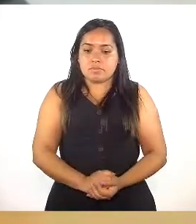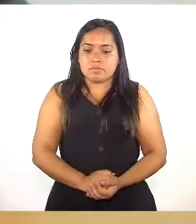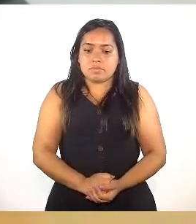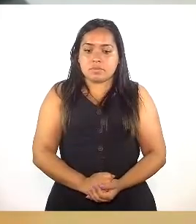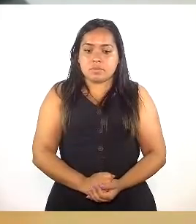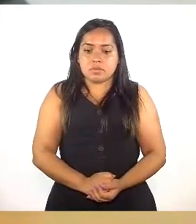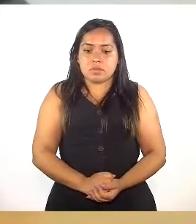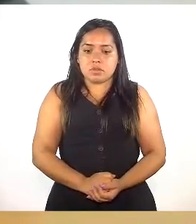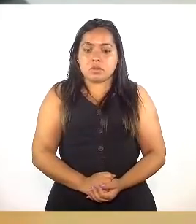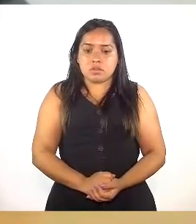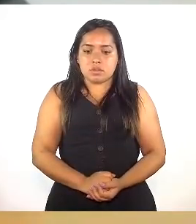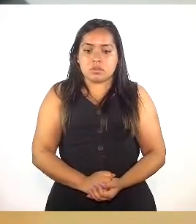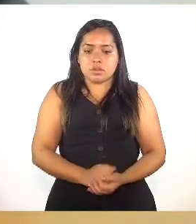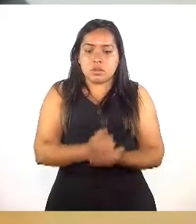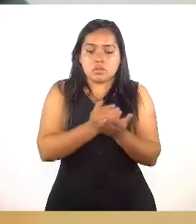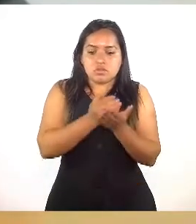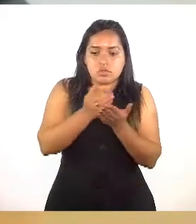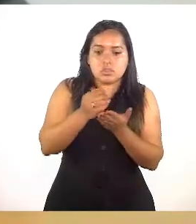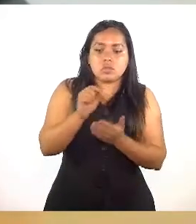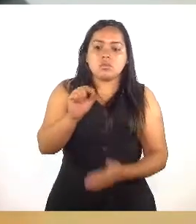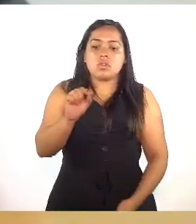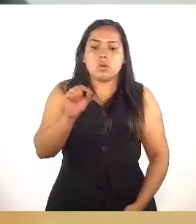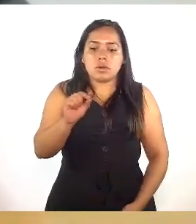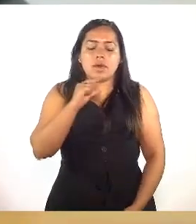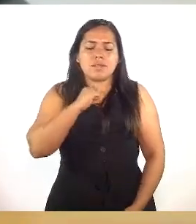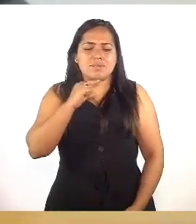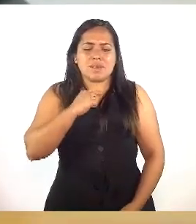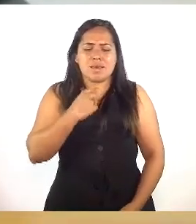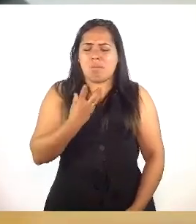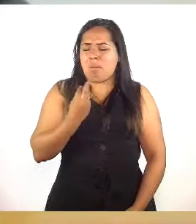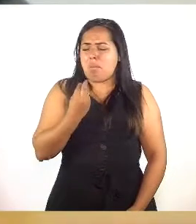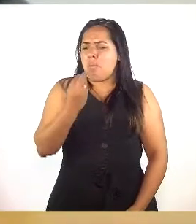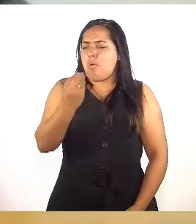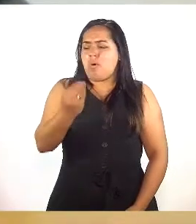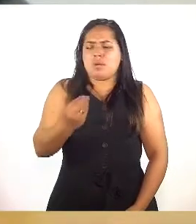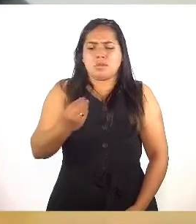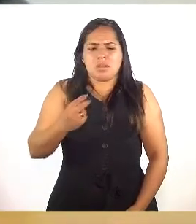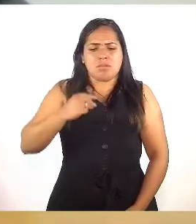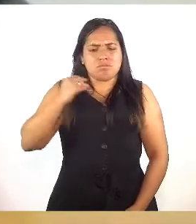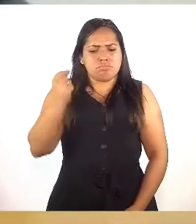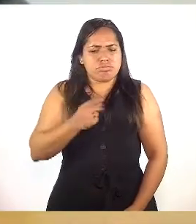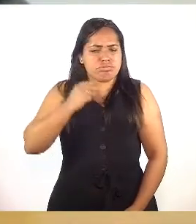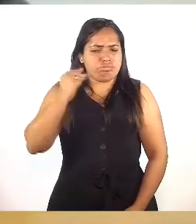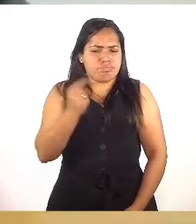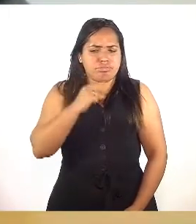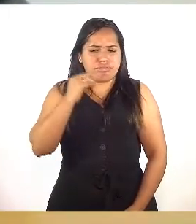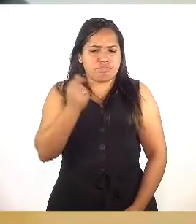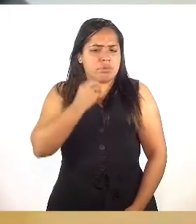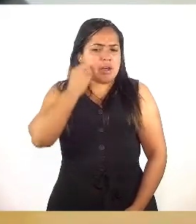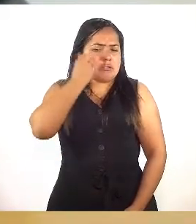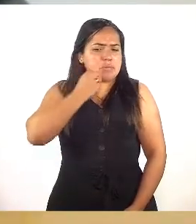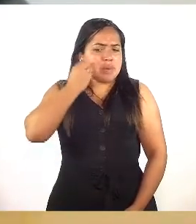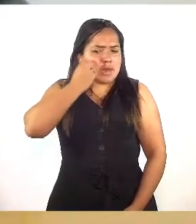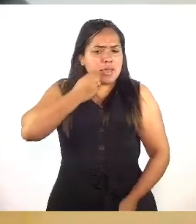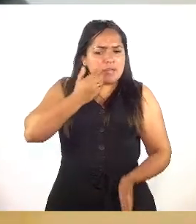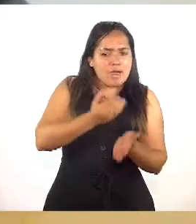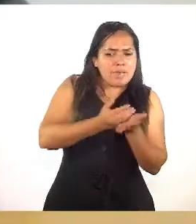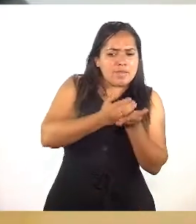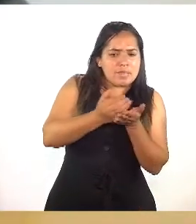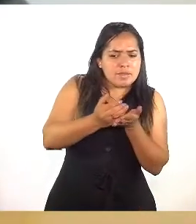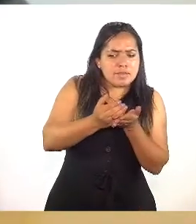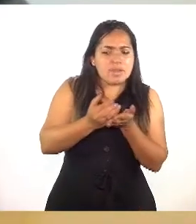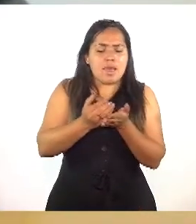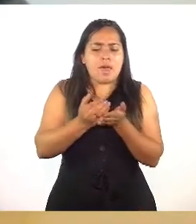De início, falo que eu tenho uma vasta experiência profissional dentro do setor. Eu iniciei a minha vida profissional,